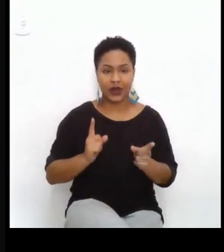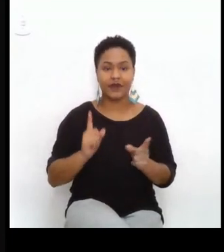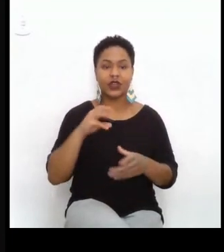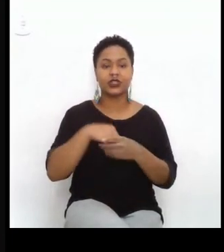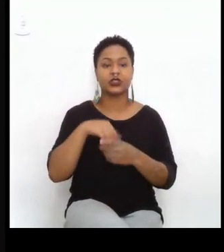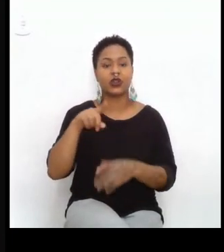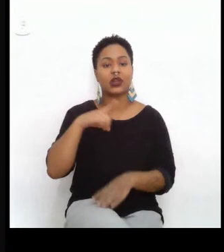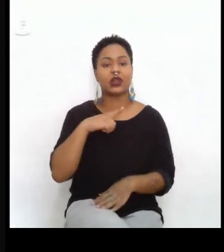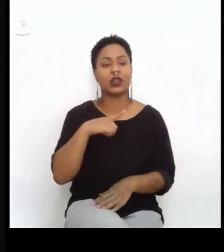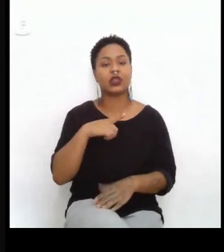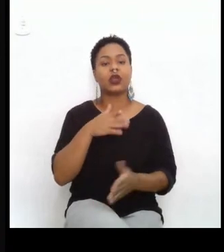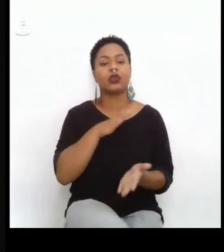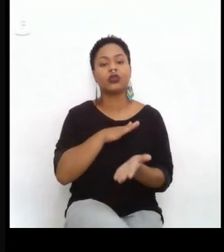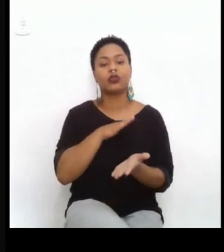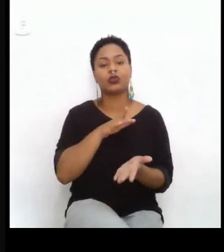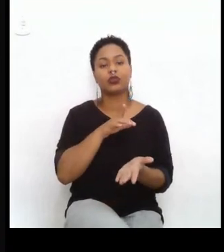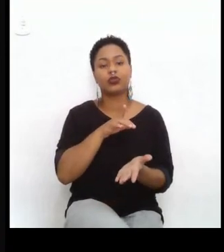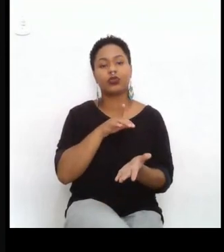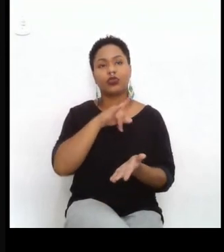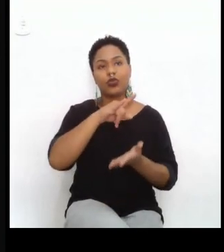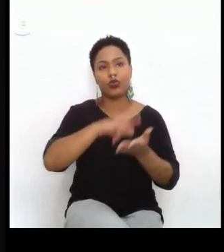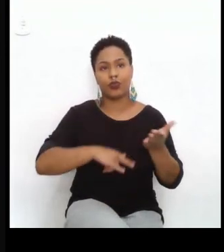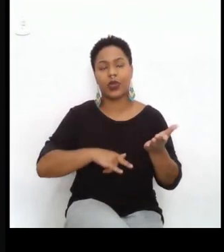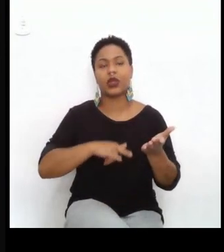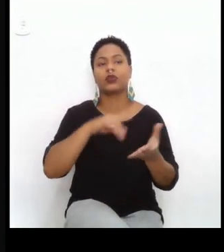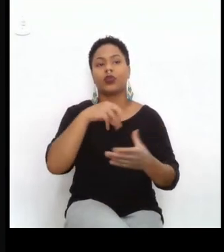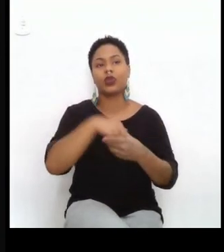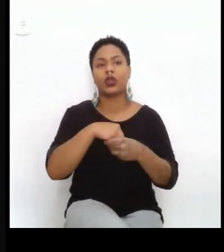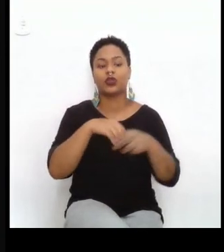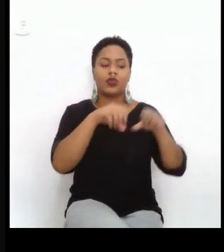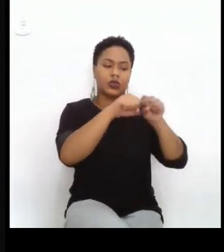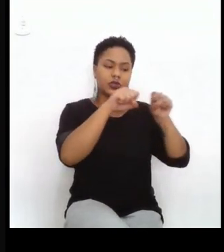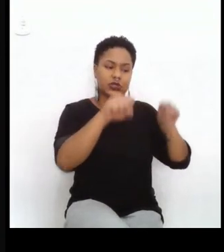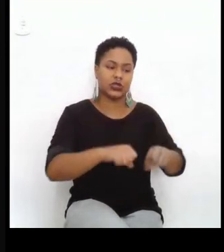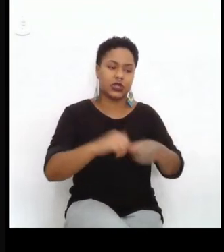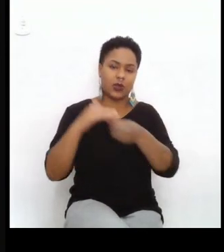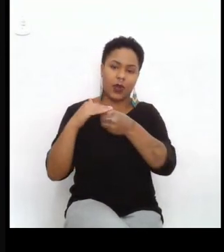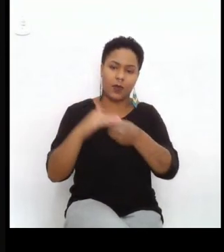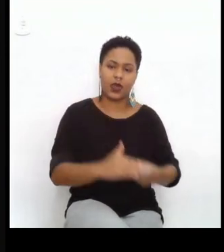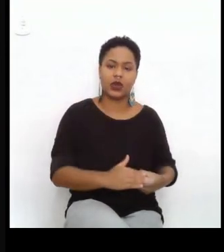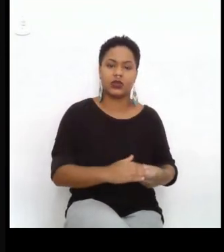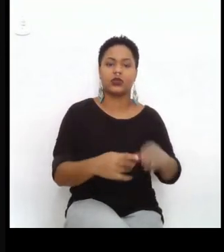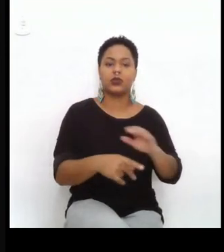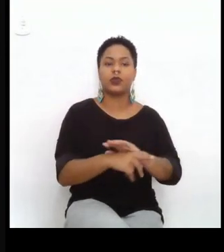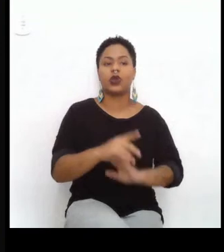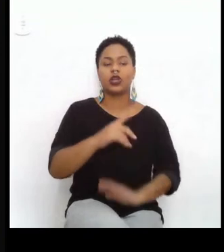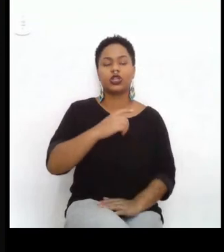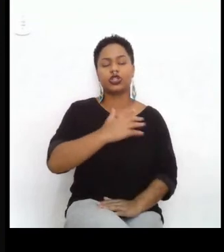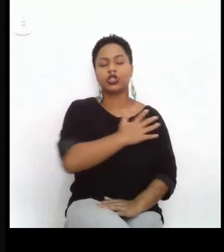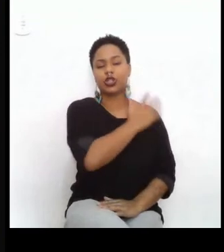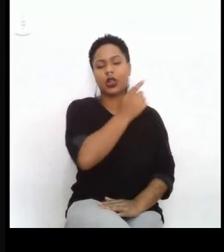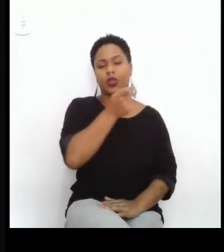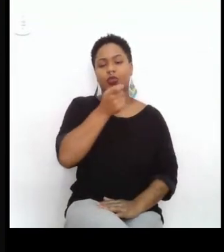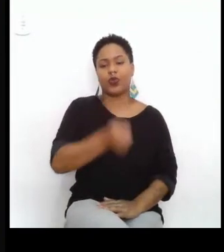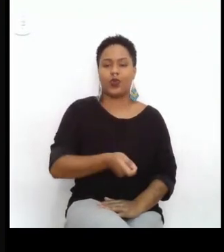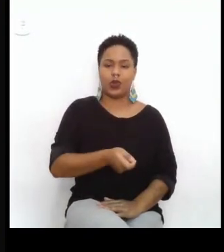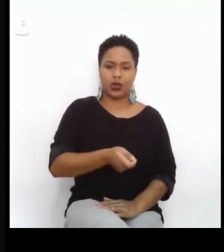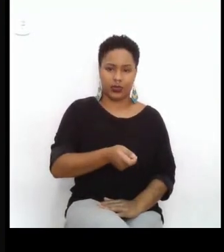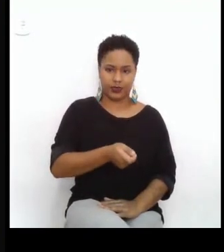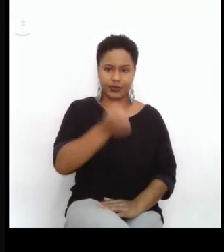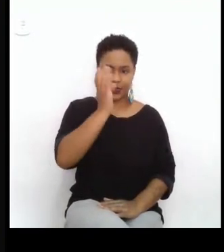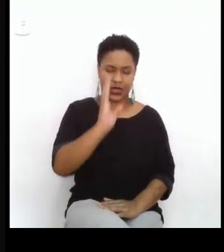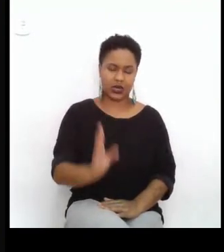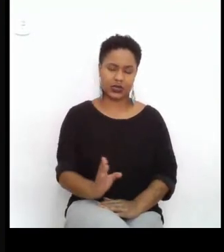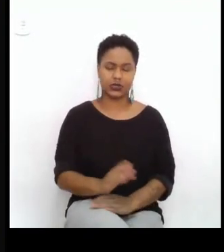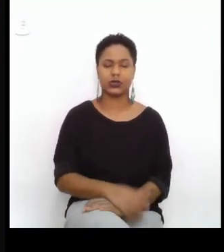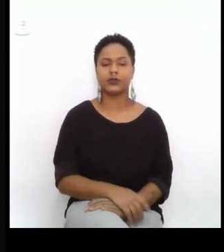documentados dentro do sistema de repressão da Ditadura Militar Brasileira eu vou ler esse fragmento e eu acho